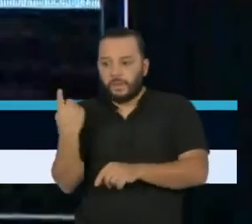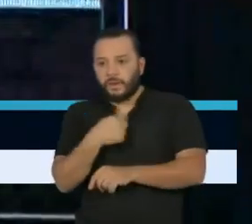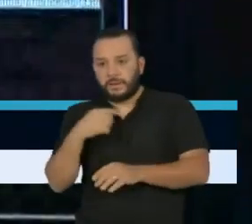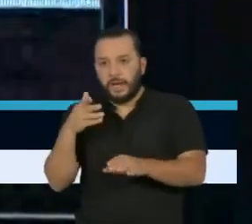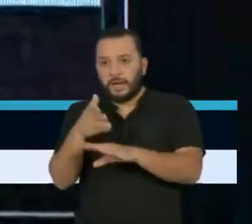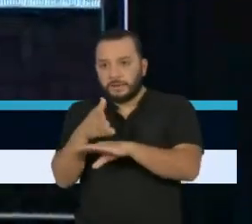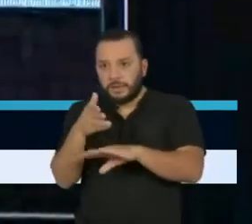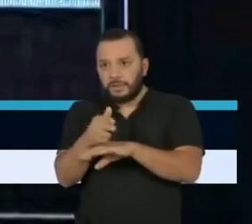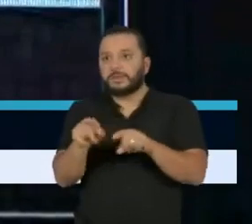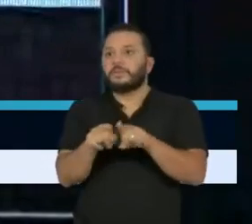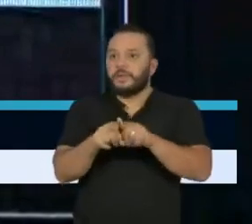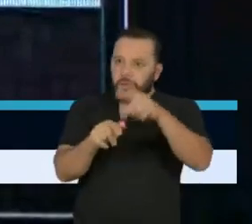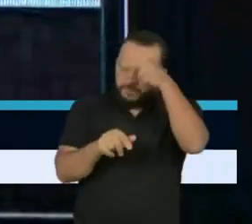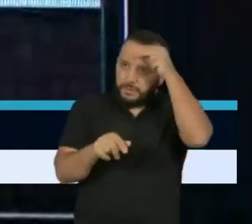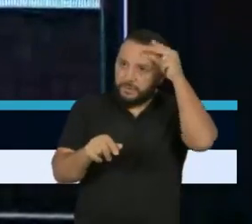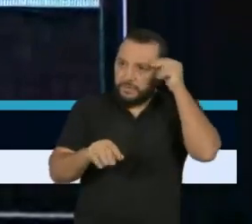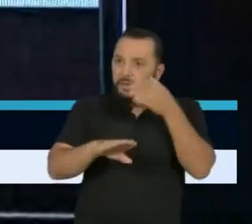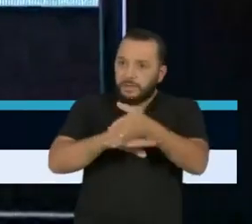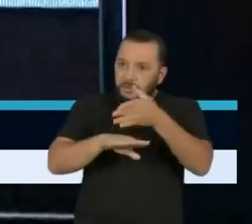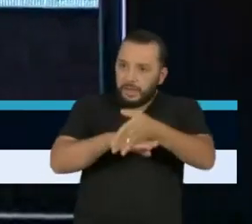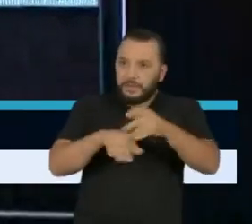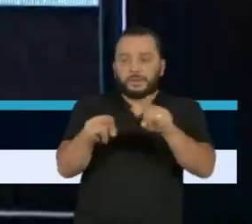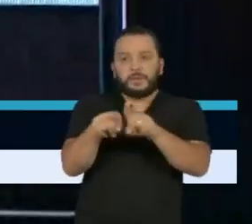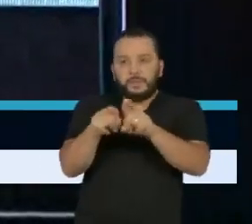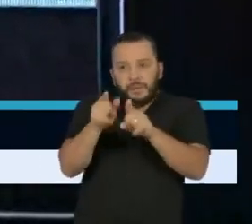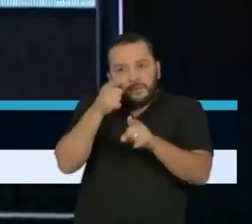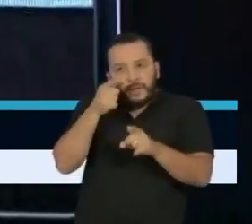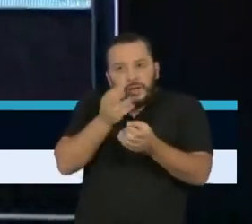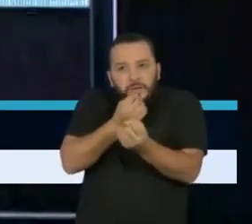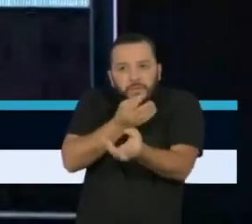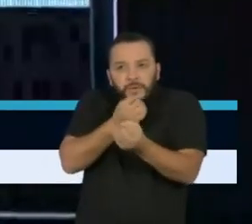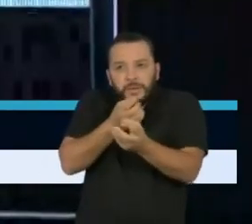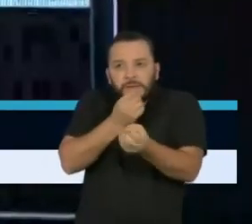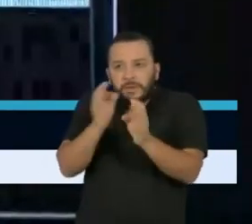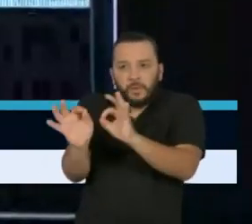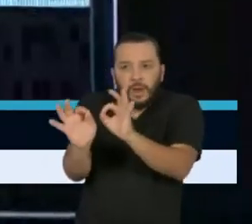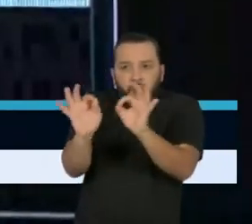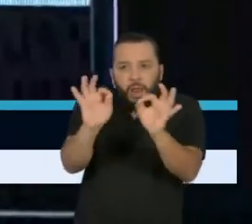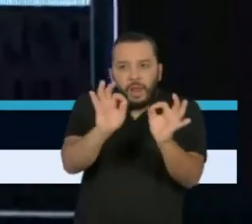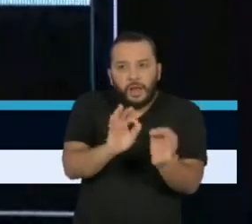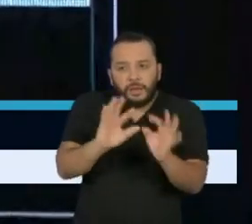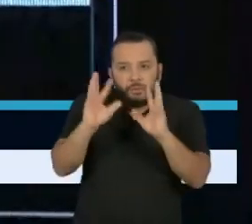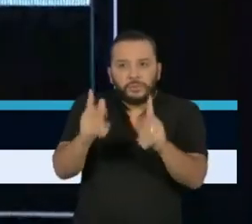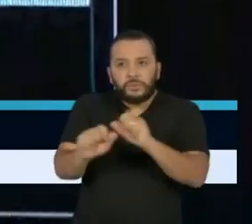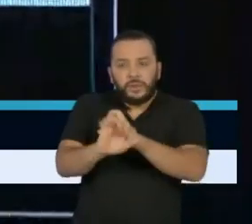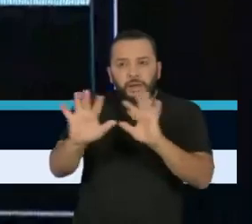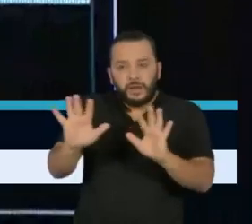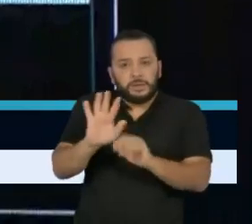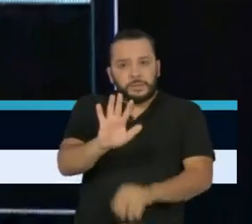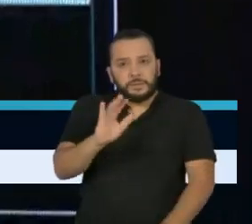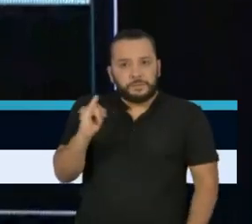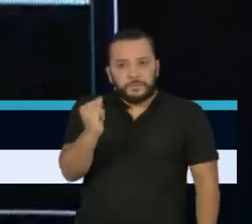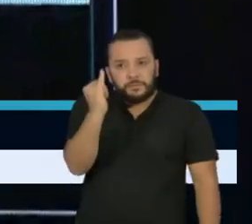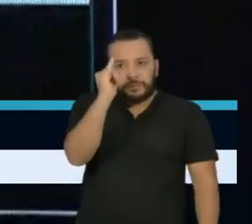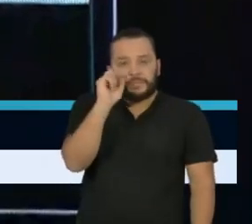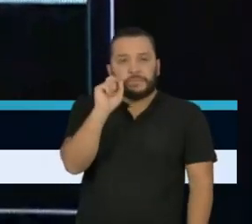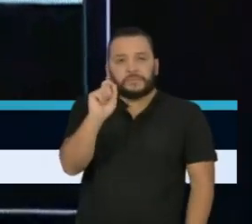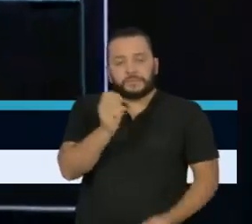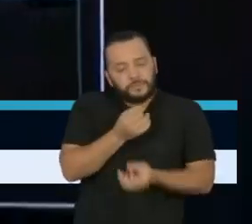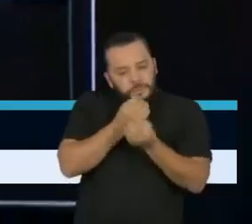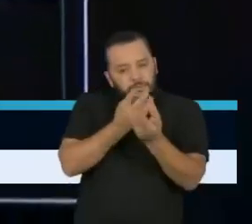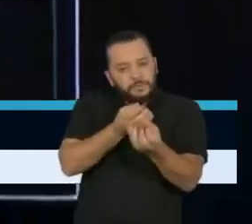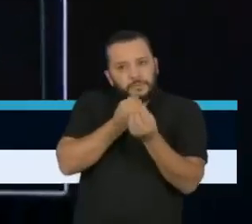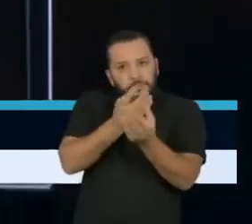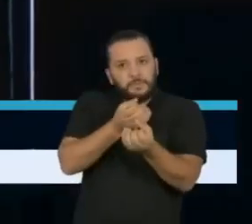canal criado aqui pelo governo do estado de São Paulo para disponibilizar essa informação. Um ponto importante é que essa informação ela